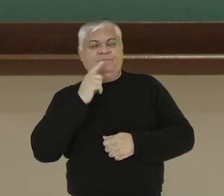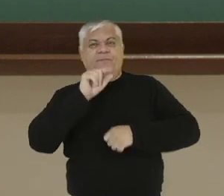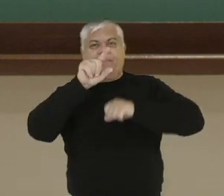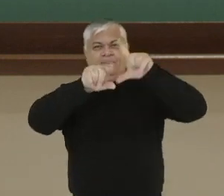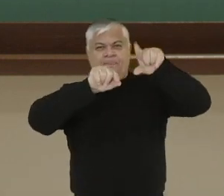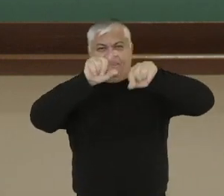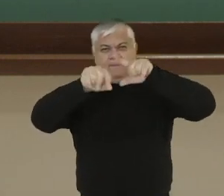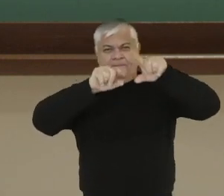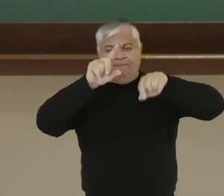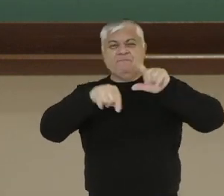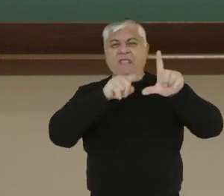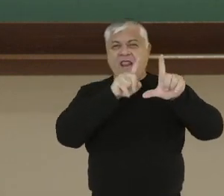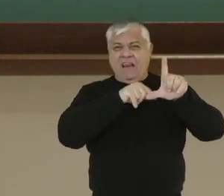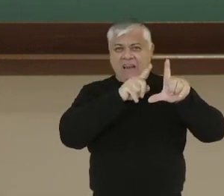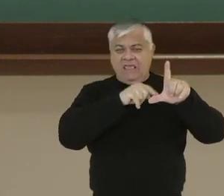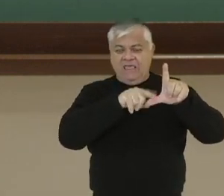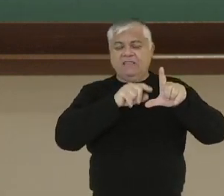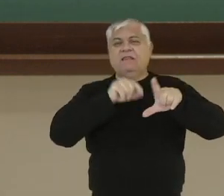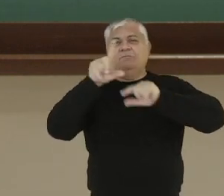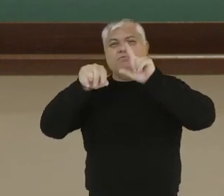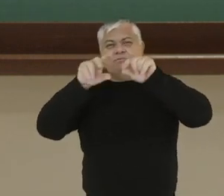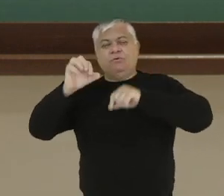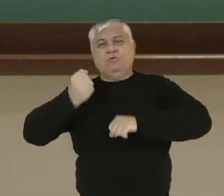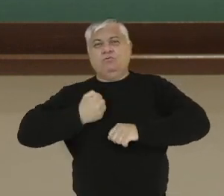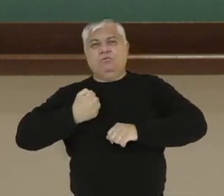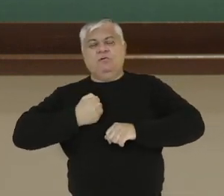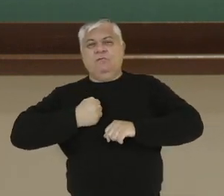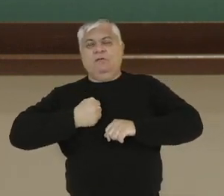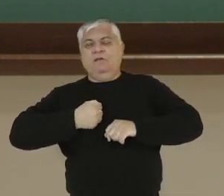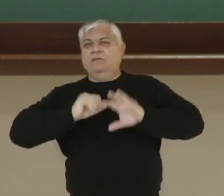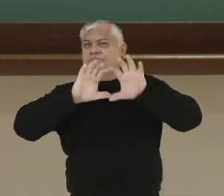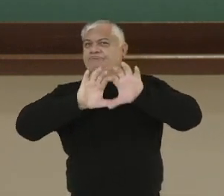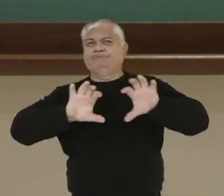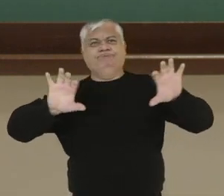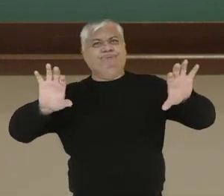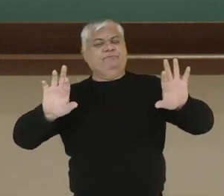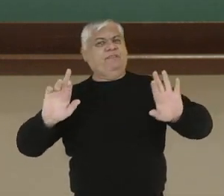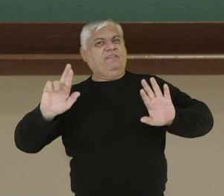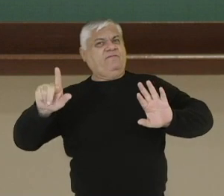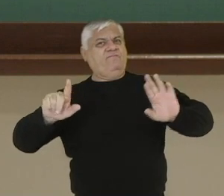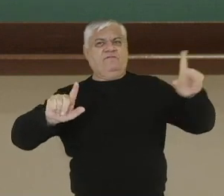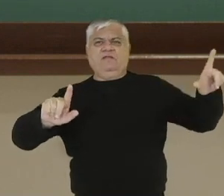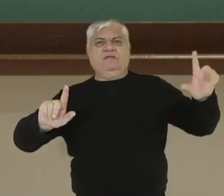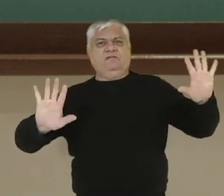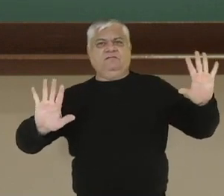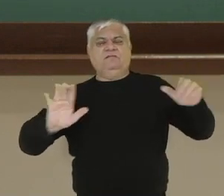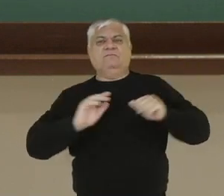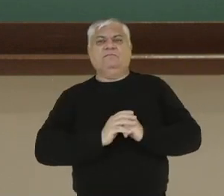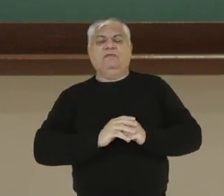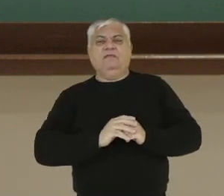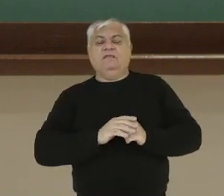letras e a escolha dos algarismos são escolhas independentes. Então, para cada escolha de algarismo, eu